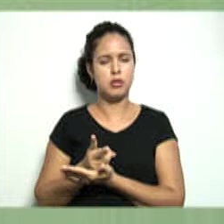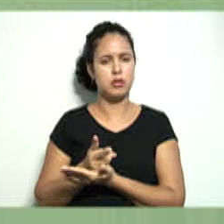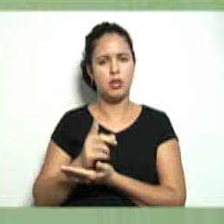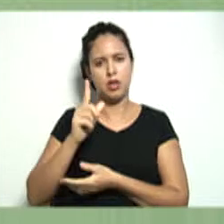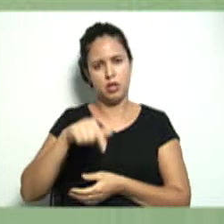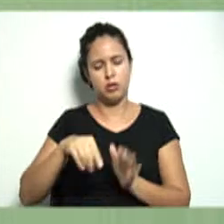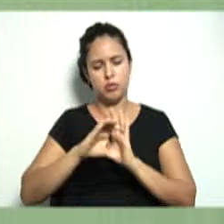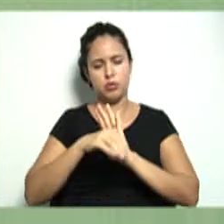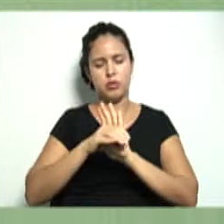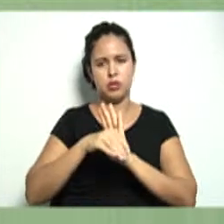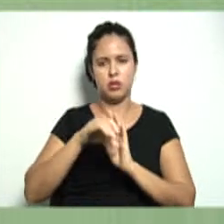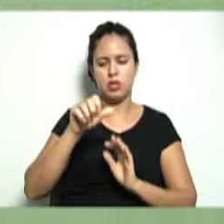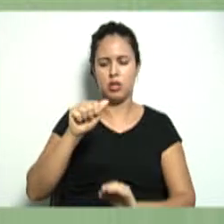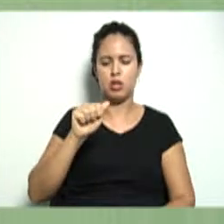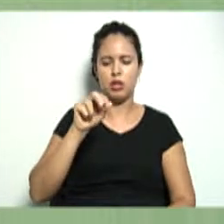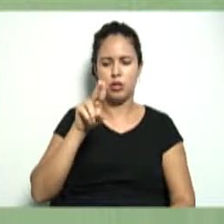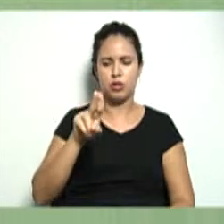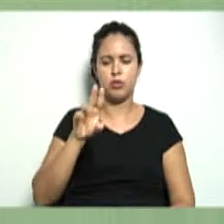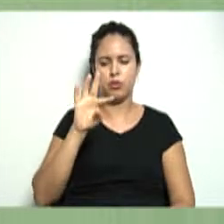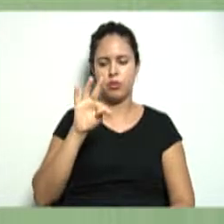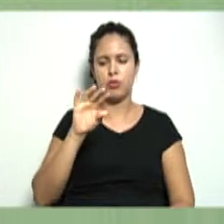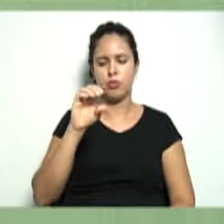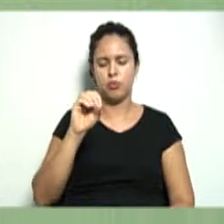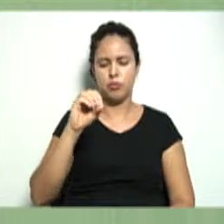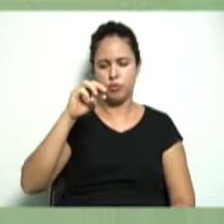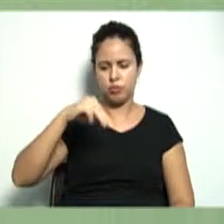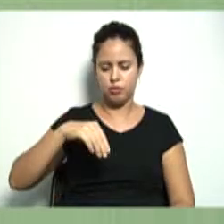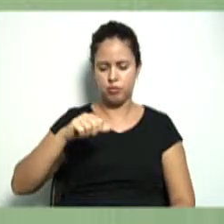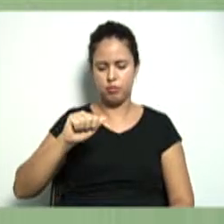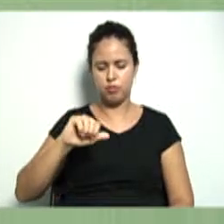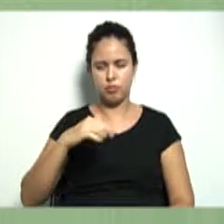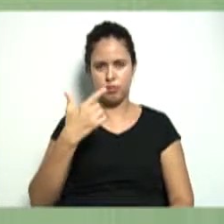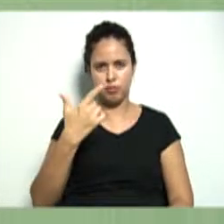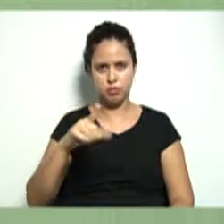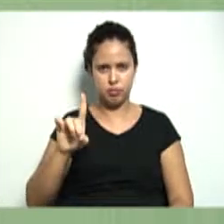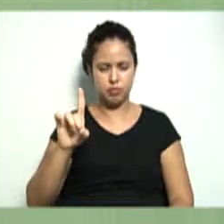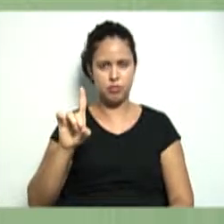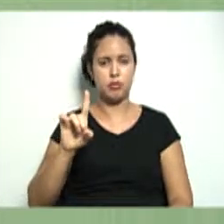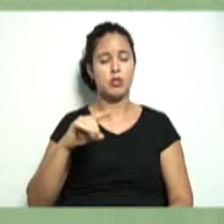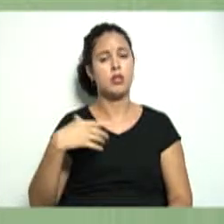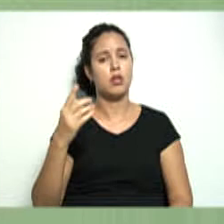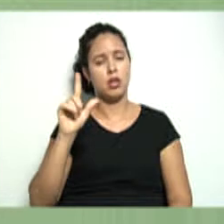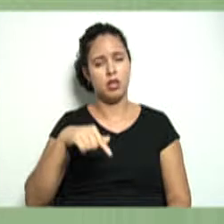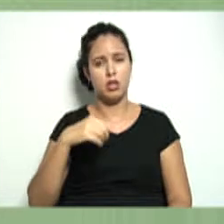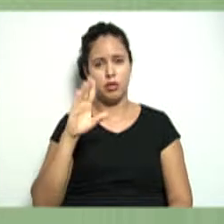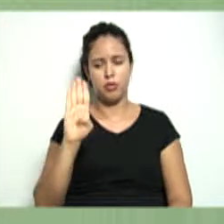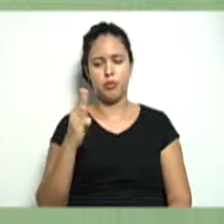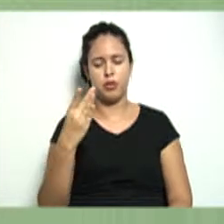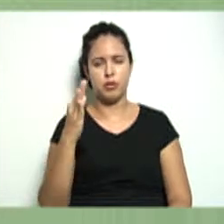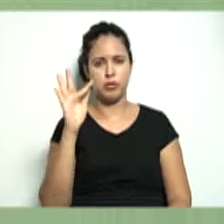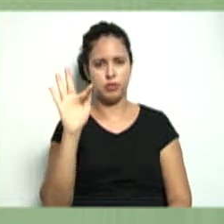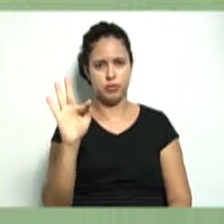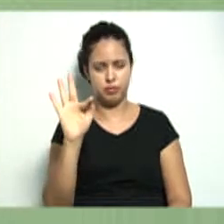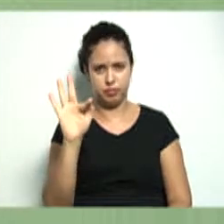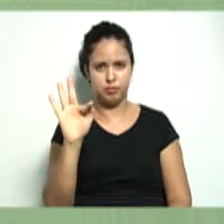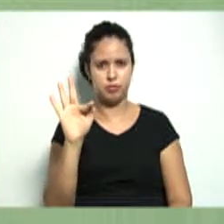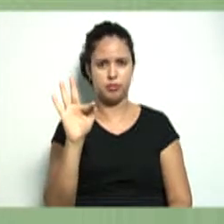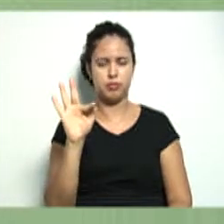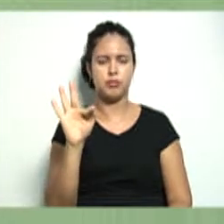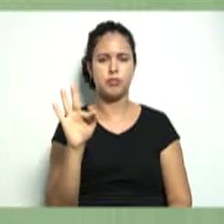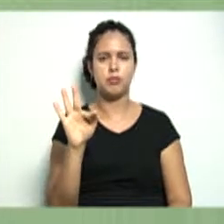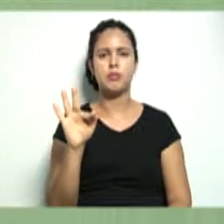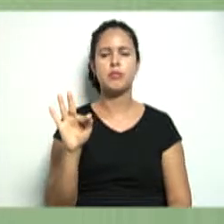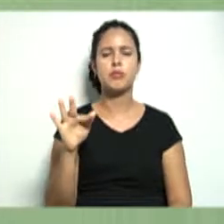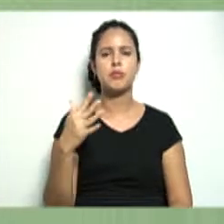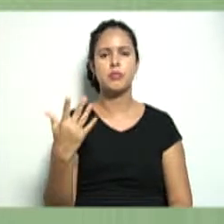automação. Então, essa aqui, ela é falsa. Falsa.